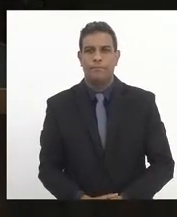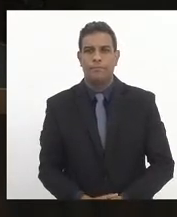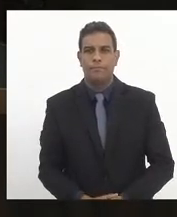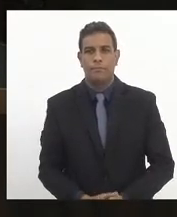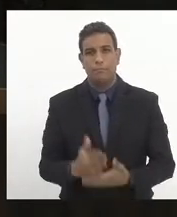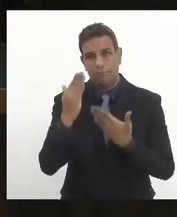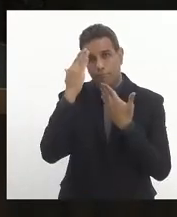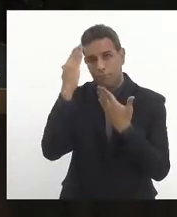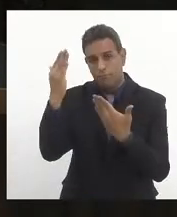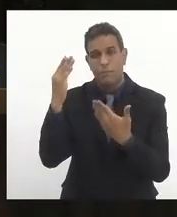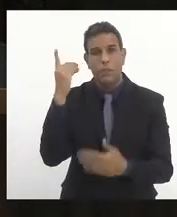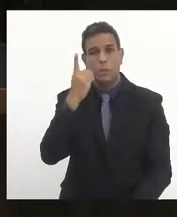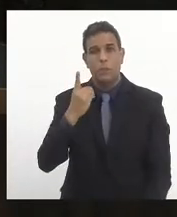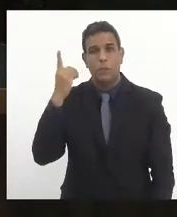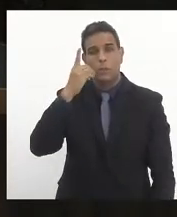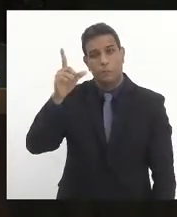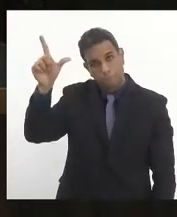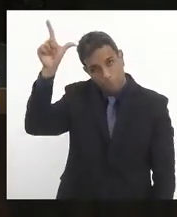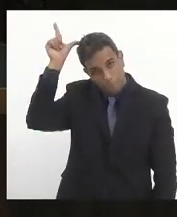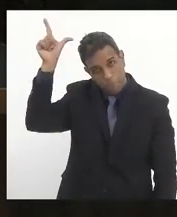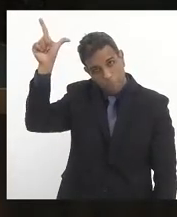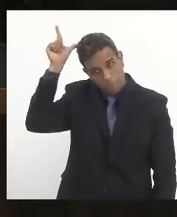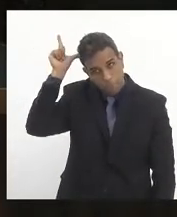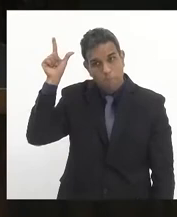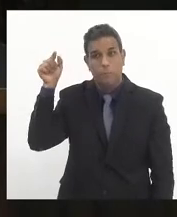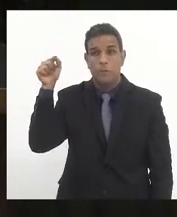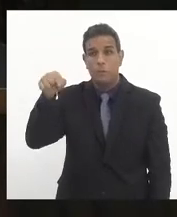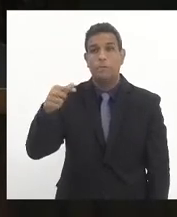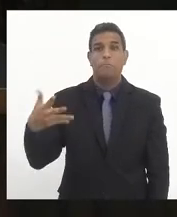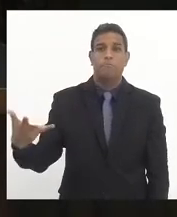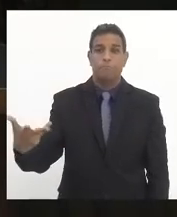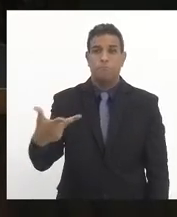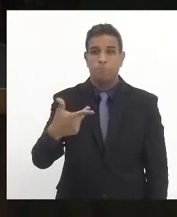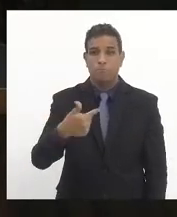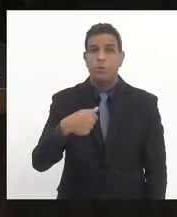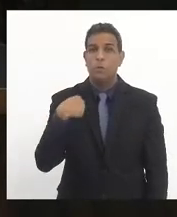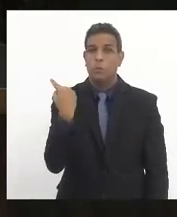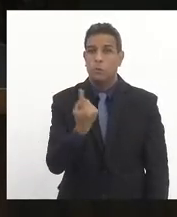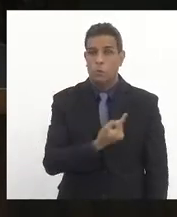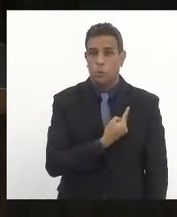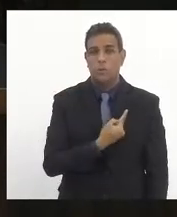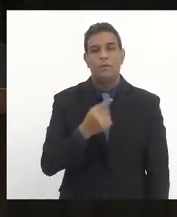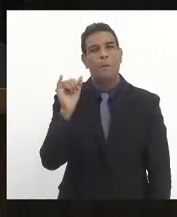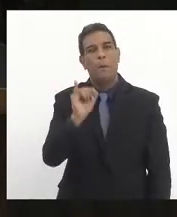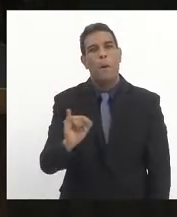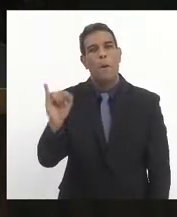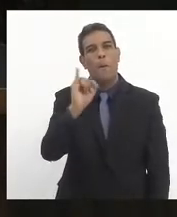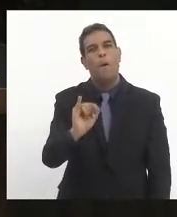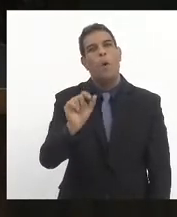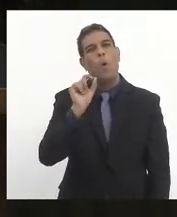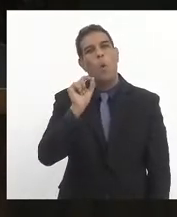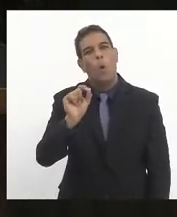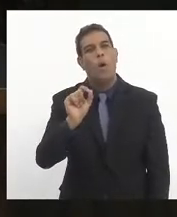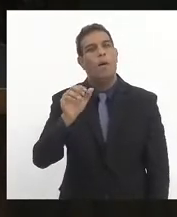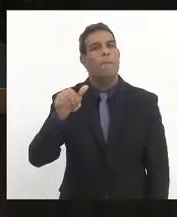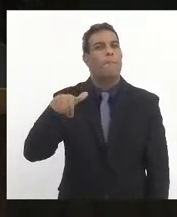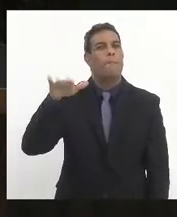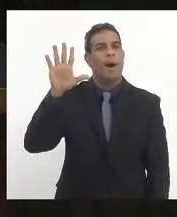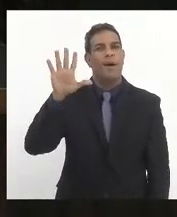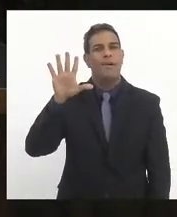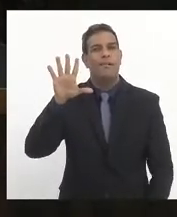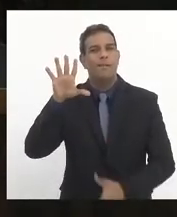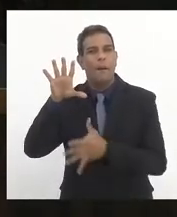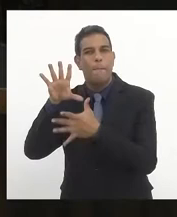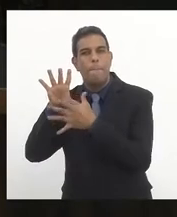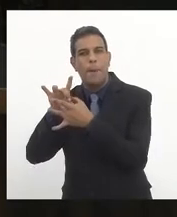Obrigado, deputado Luiz Paulo, por suas palavras. E dizer que foram importantíssimas e dizer que, mais uma vez,